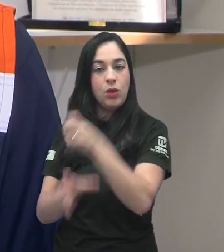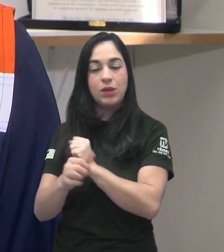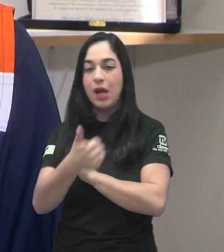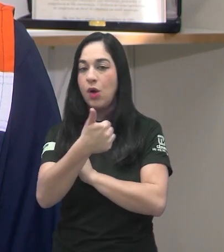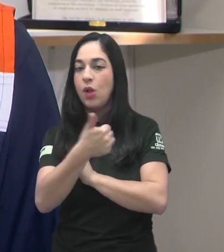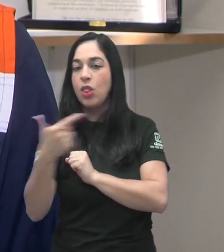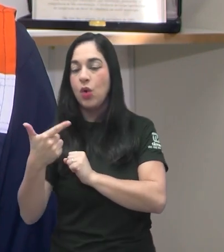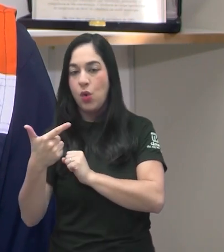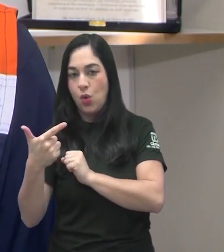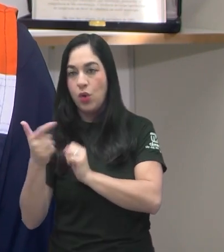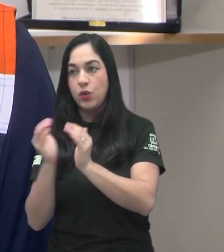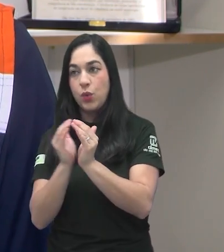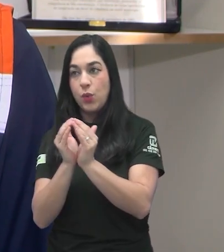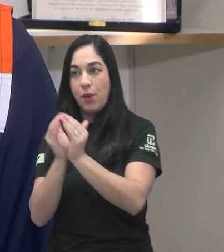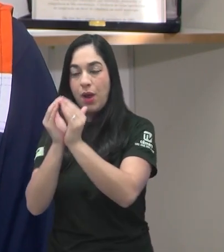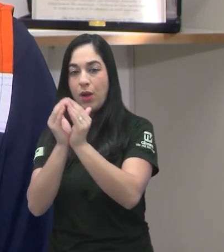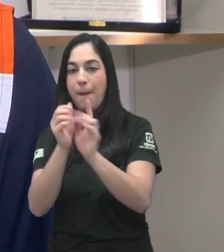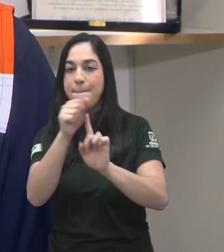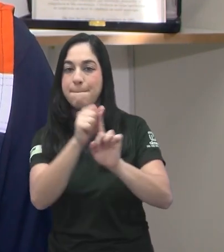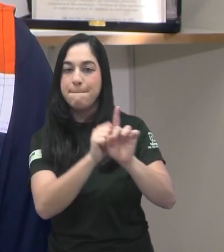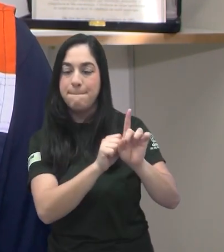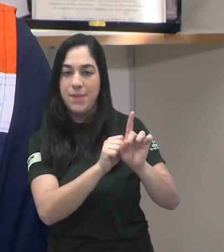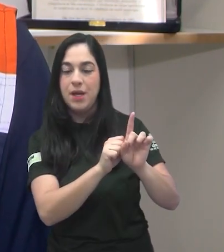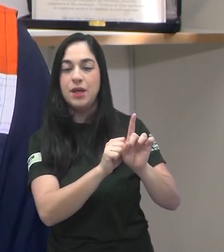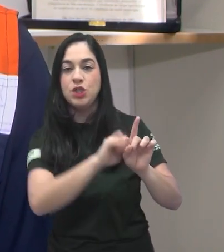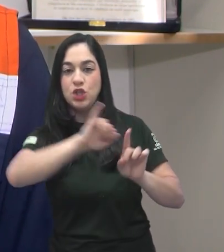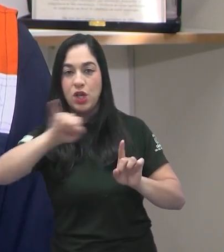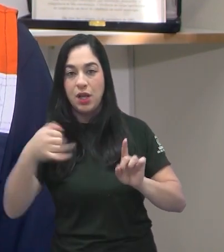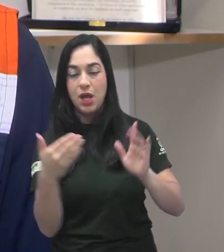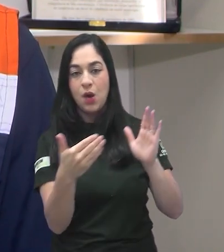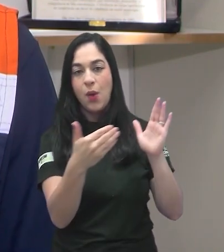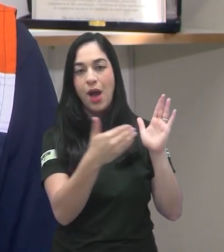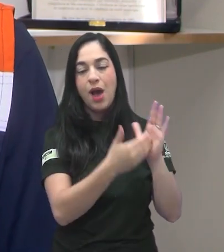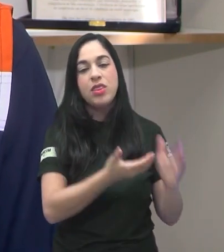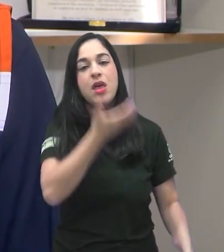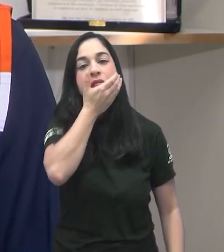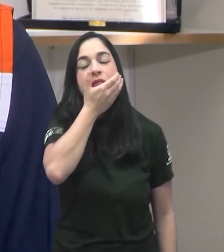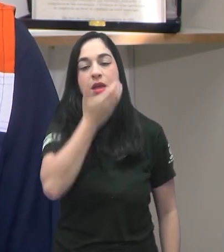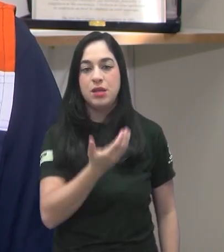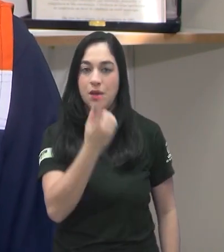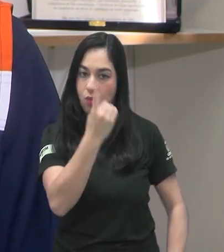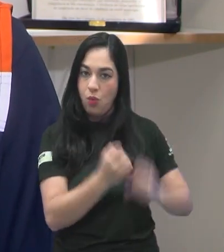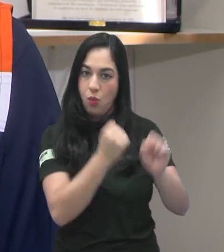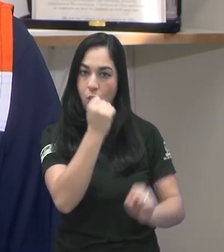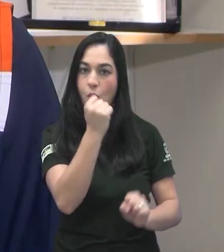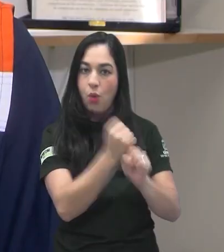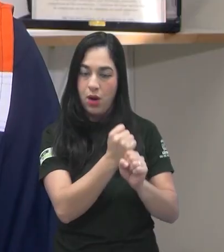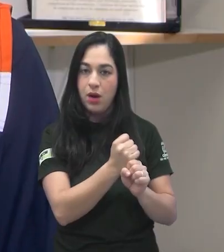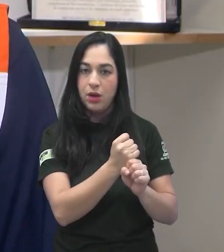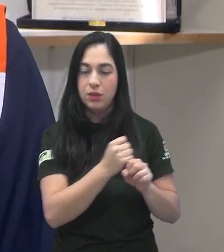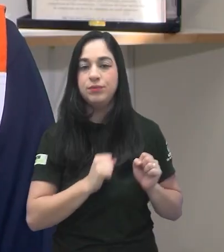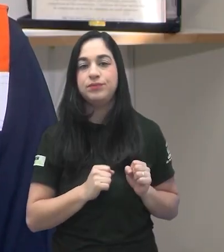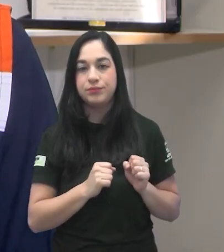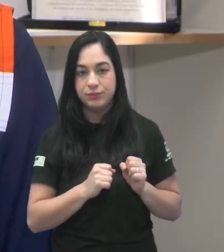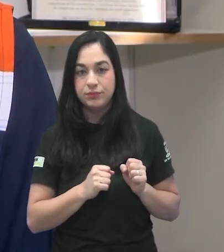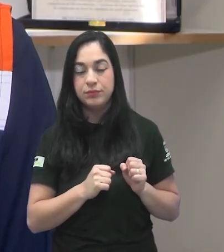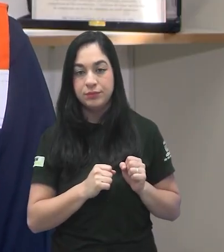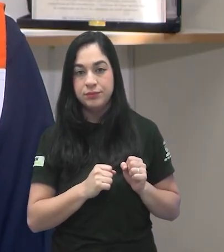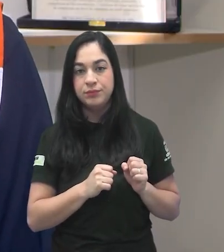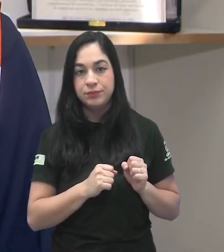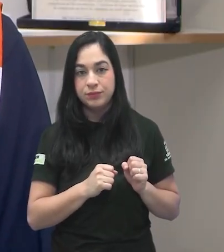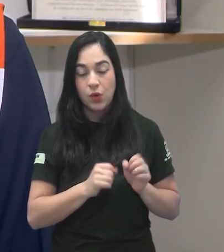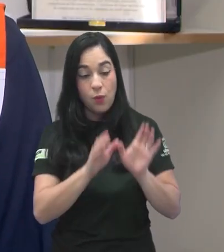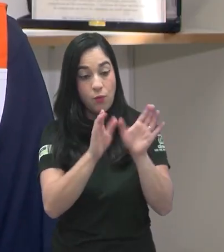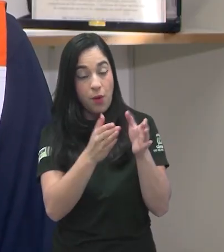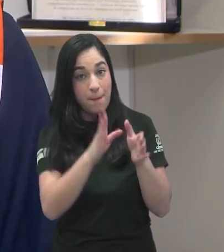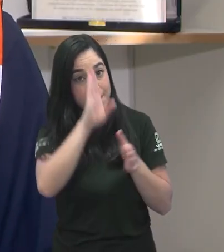passado. O ano passado foram 12 registros de janeiro até o final do ano, todo o período, né, concentrando